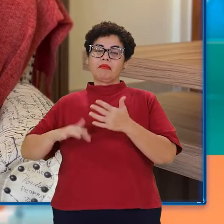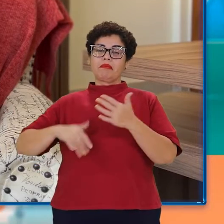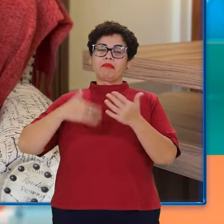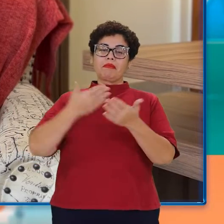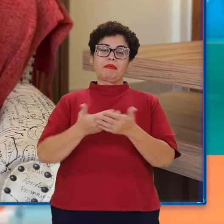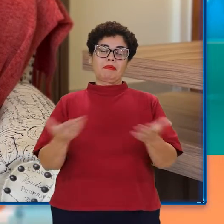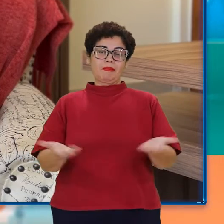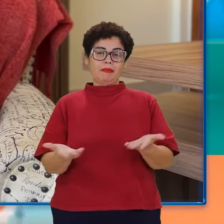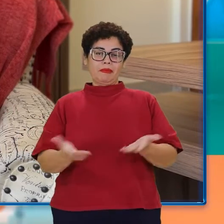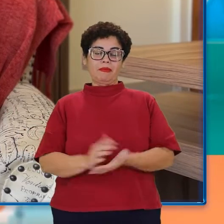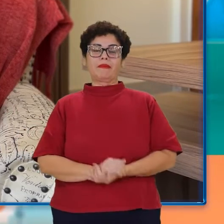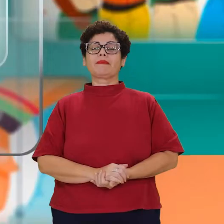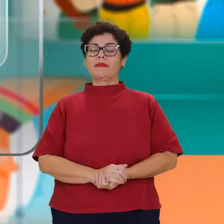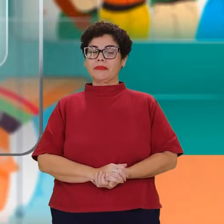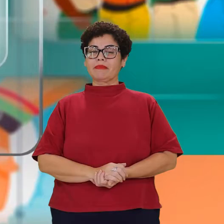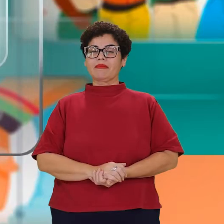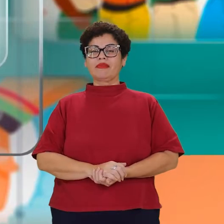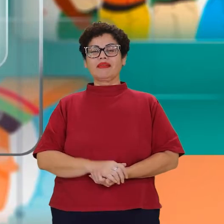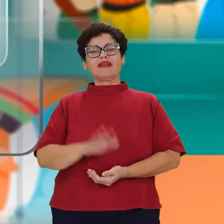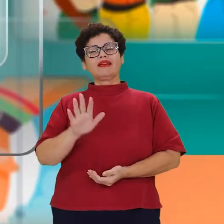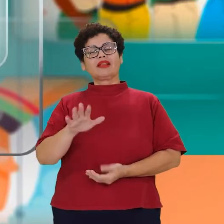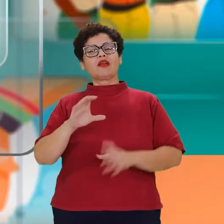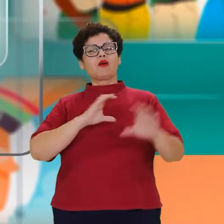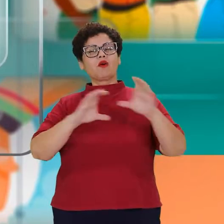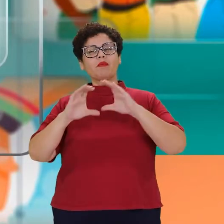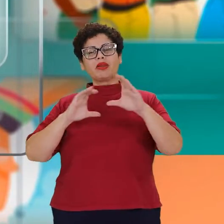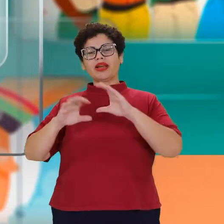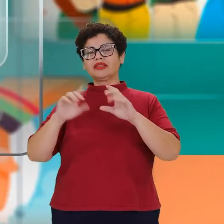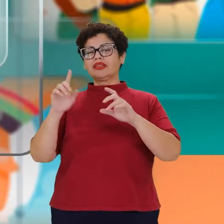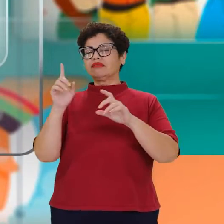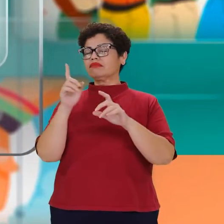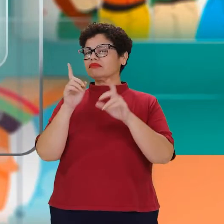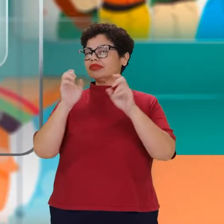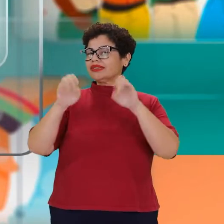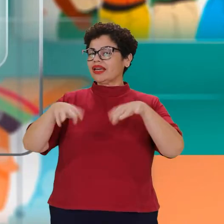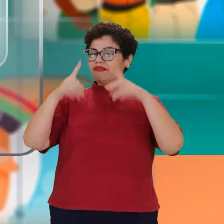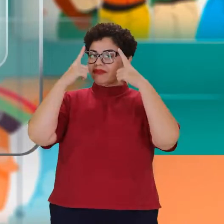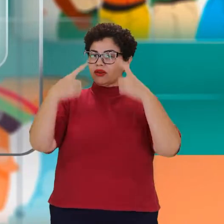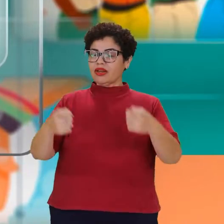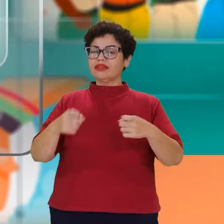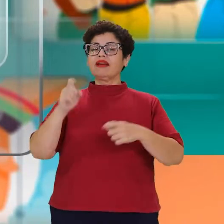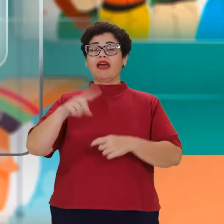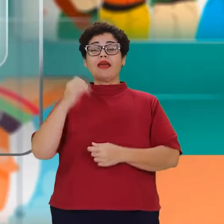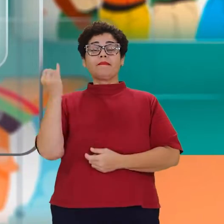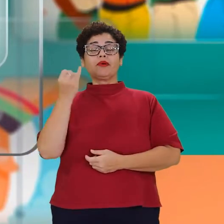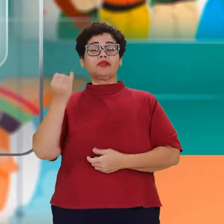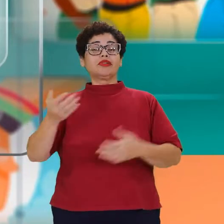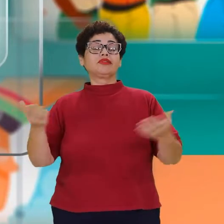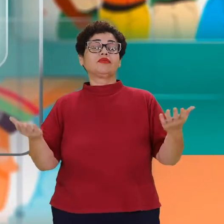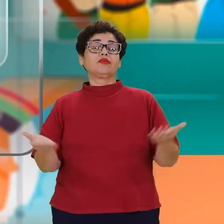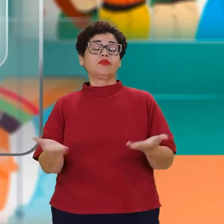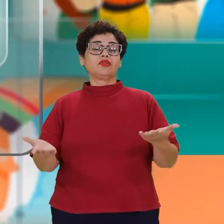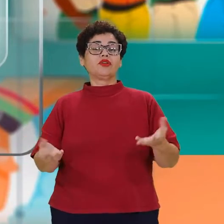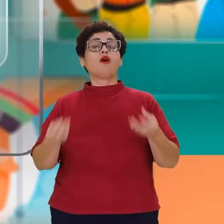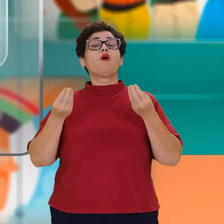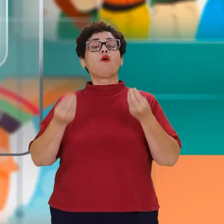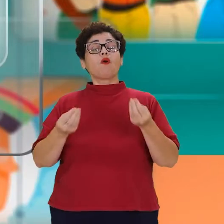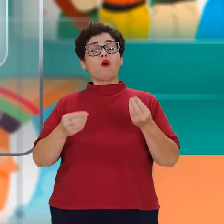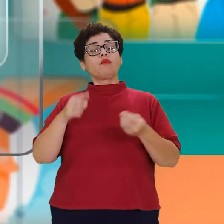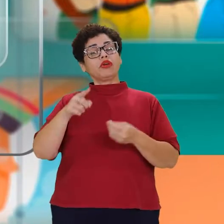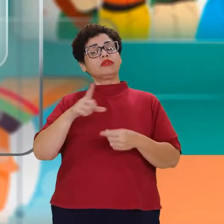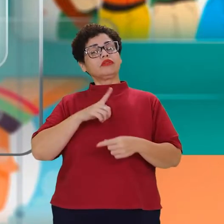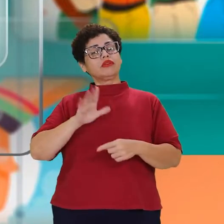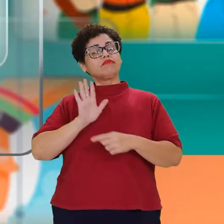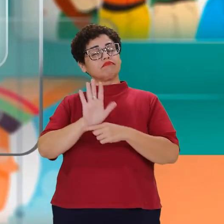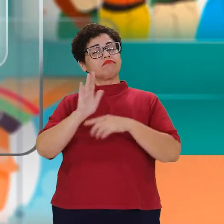tem perdido nos dias de hoje. Samantha, por que a comunicação não violenta é tão importante nos dias de hoje